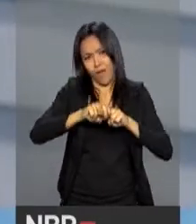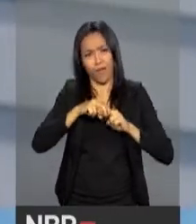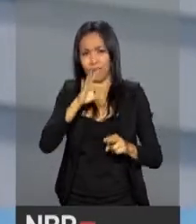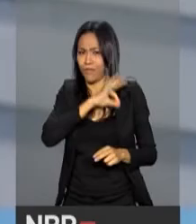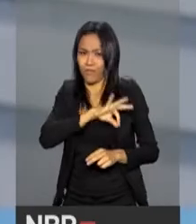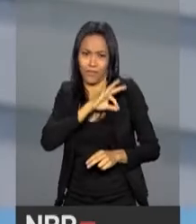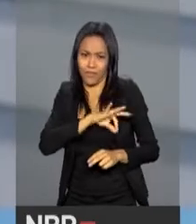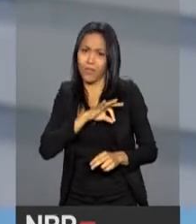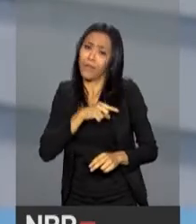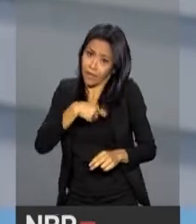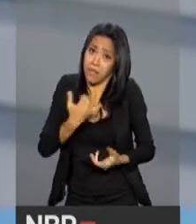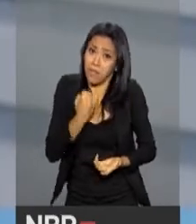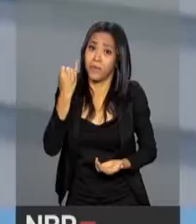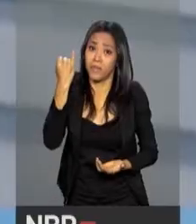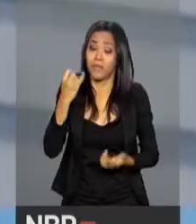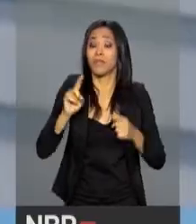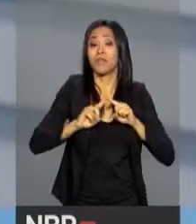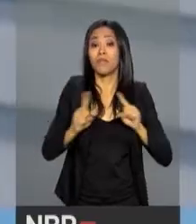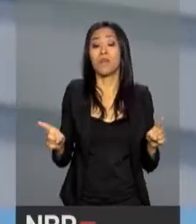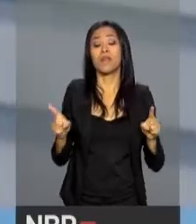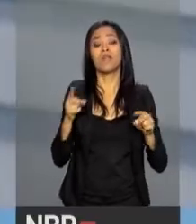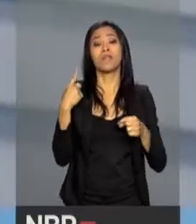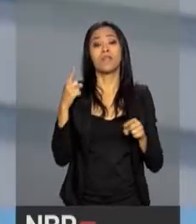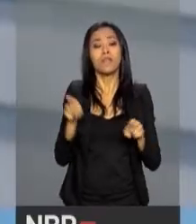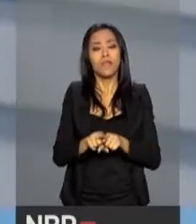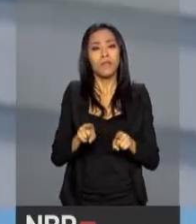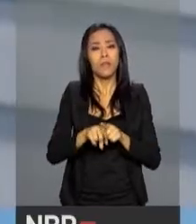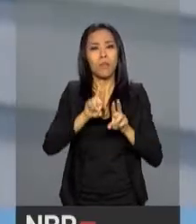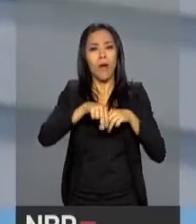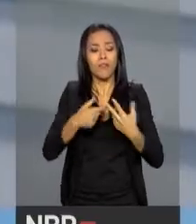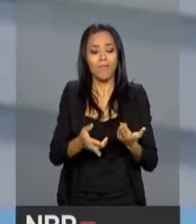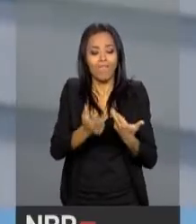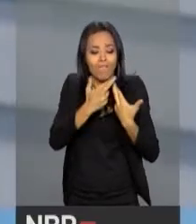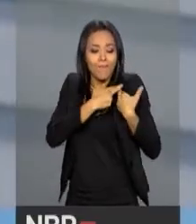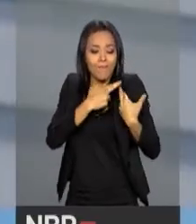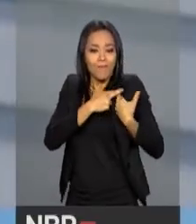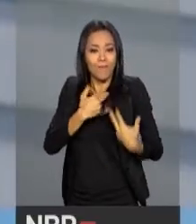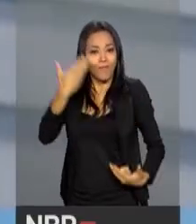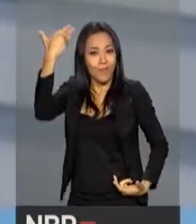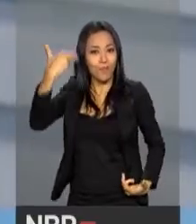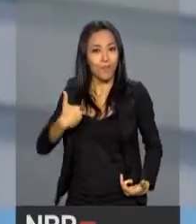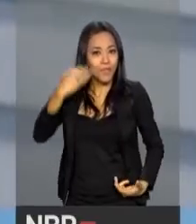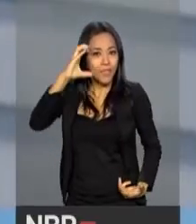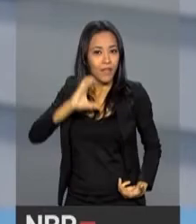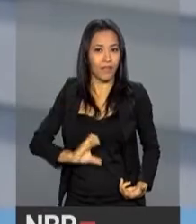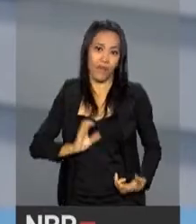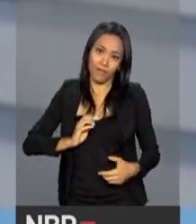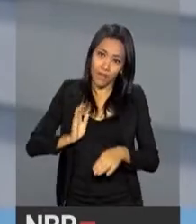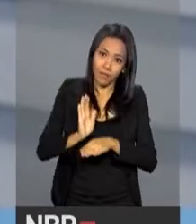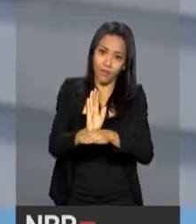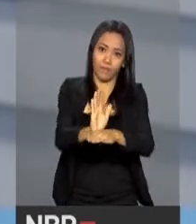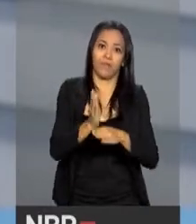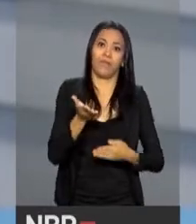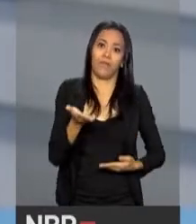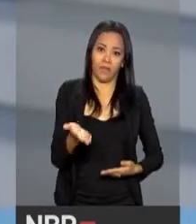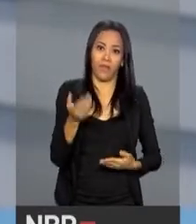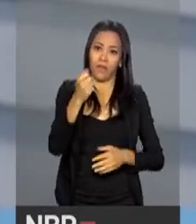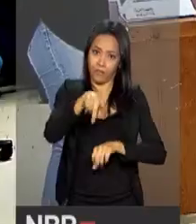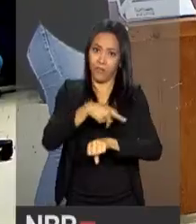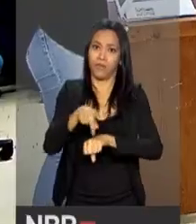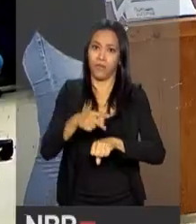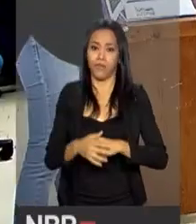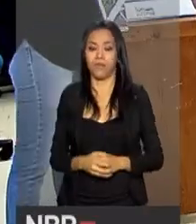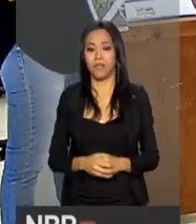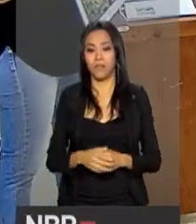também é um fator importante mas por conta da nossa responsabilidade como cidadãos brasileiros de contribuir de alguma forma ao nosso país